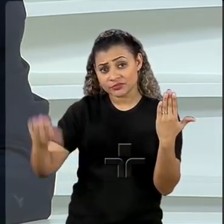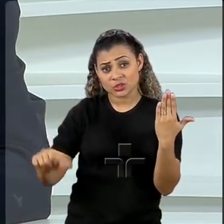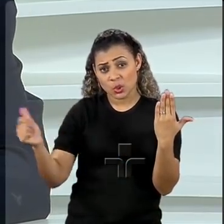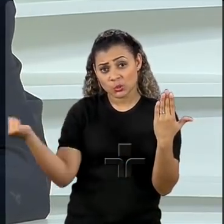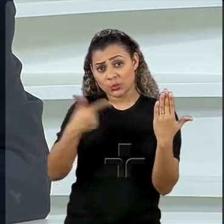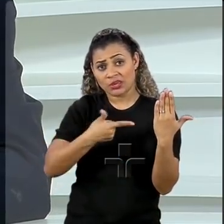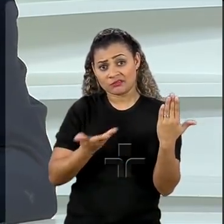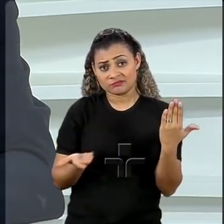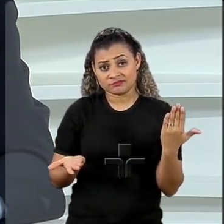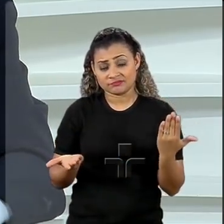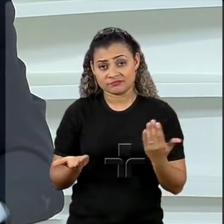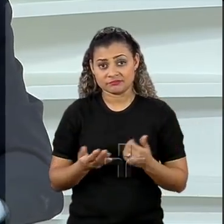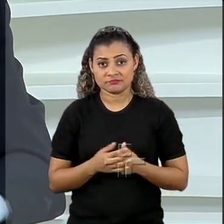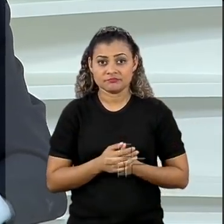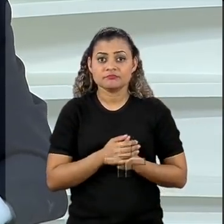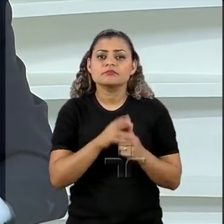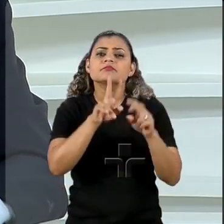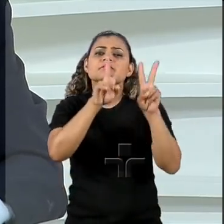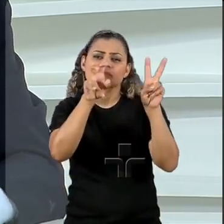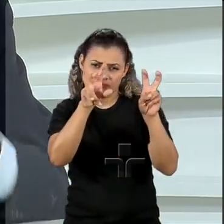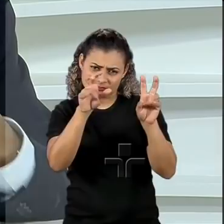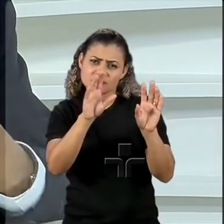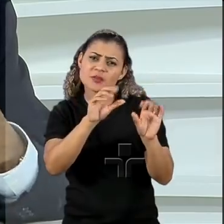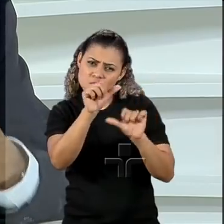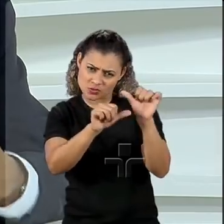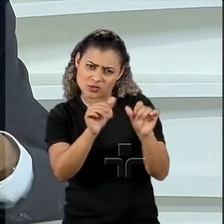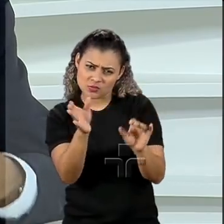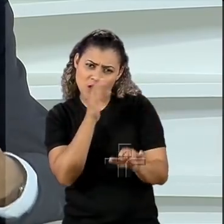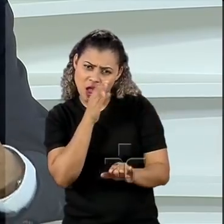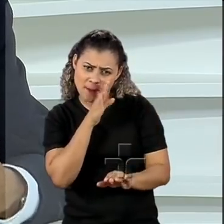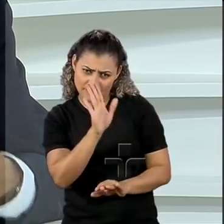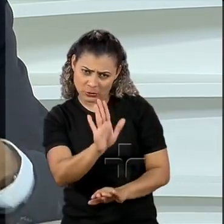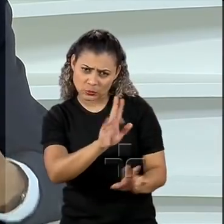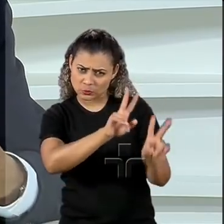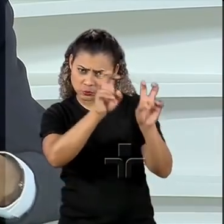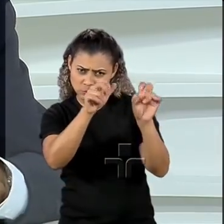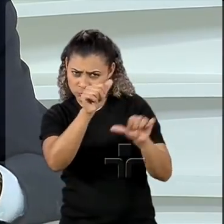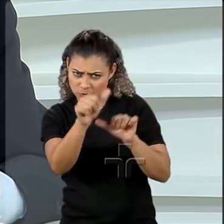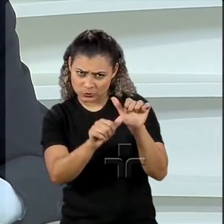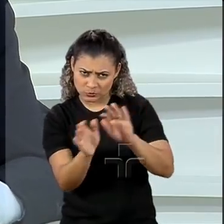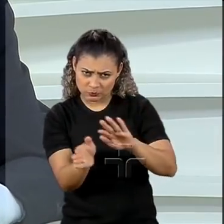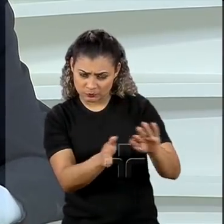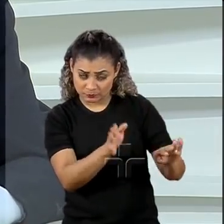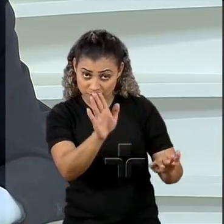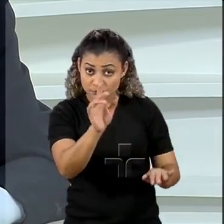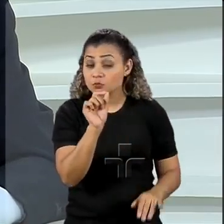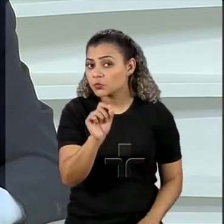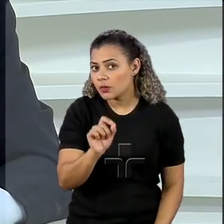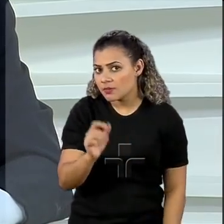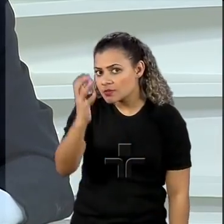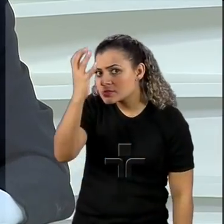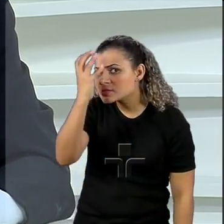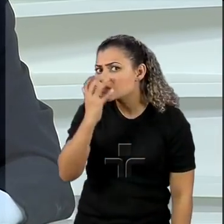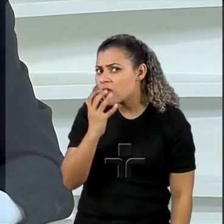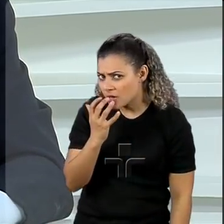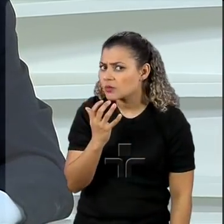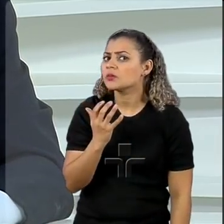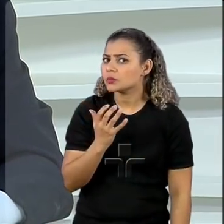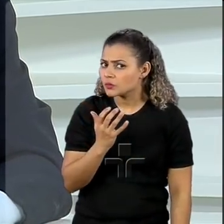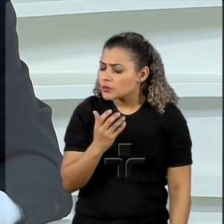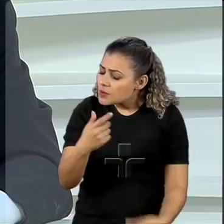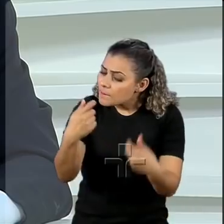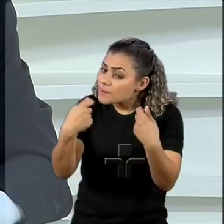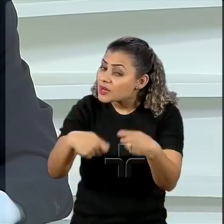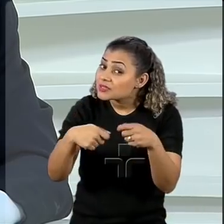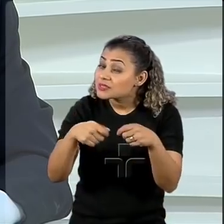Mudando completamente Sim, o assunto. por favor. É que há uma questão que eu acho que é seríssima e que deveria